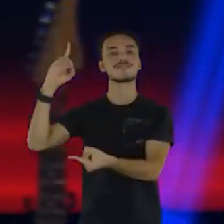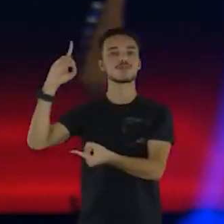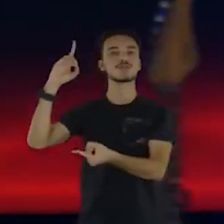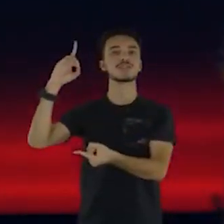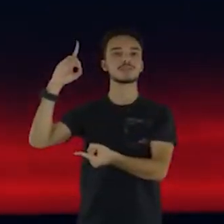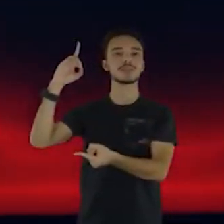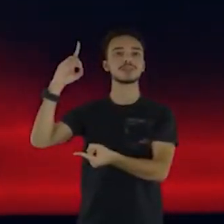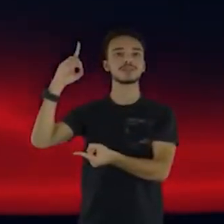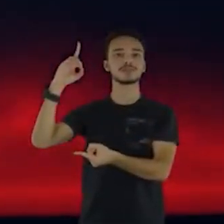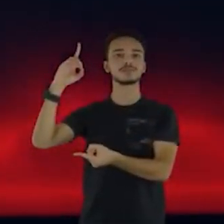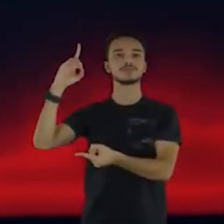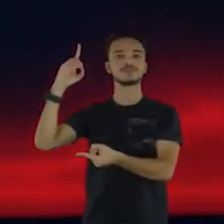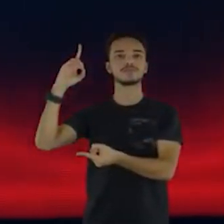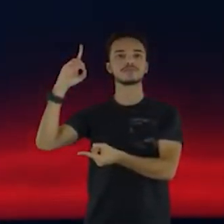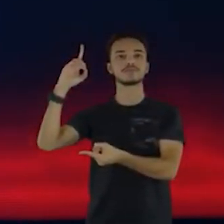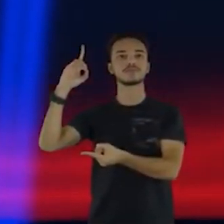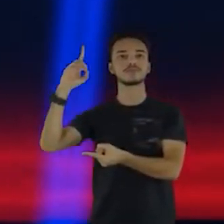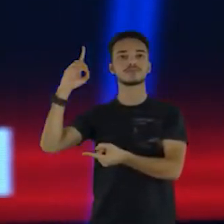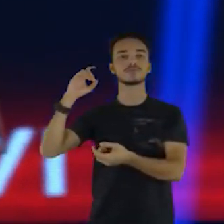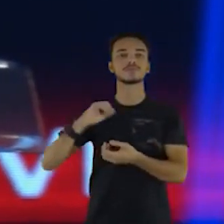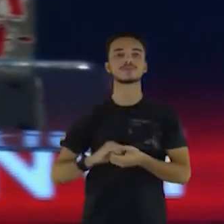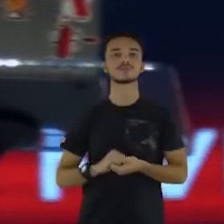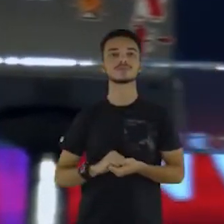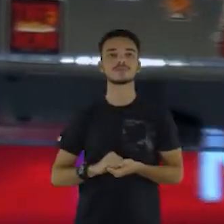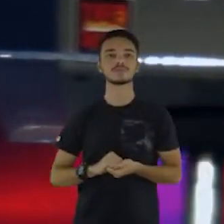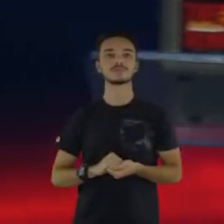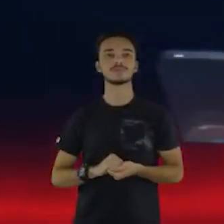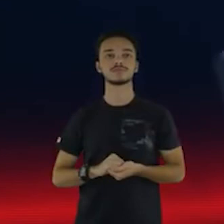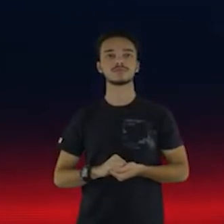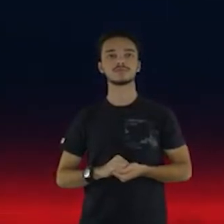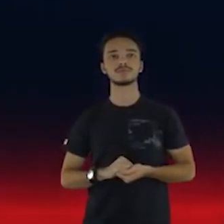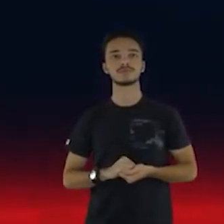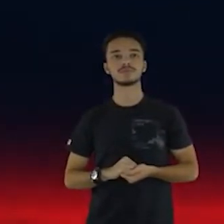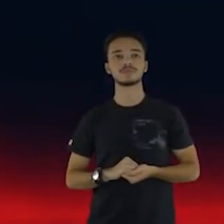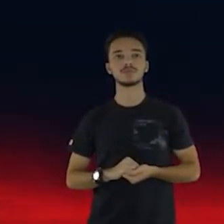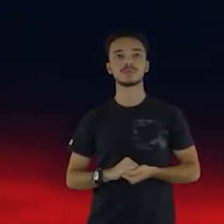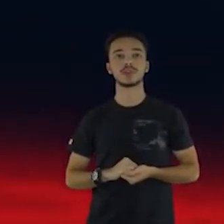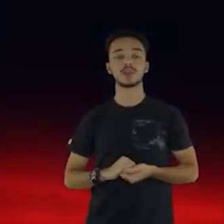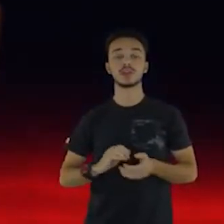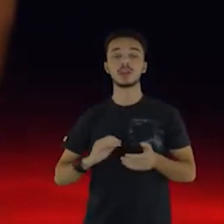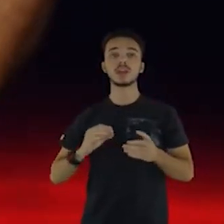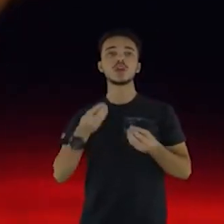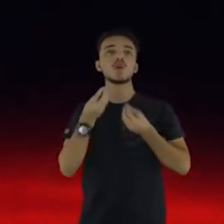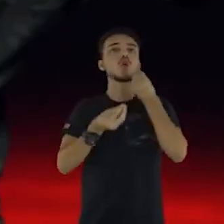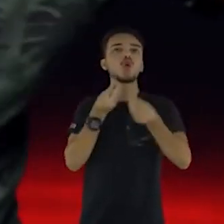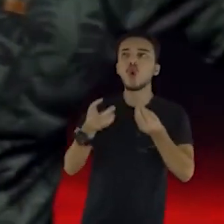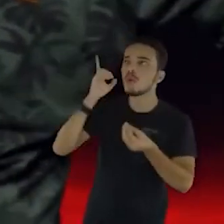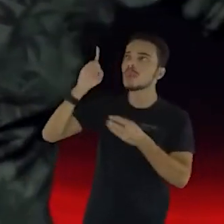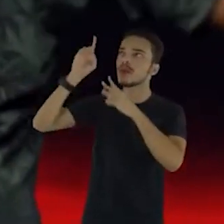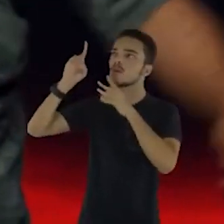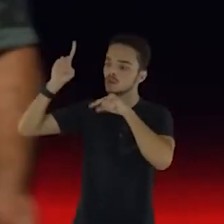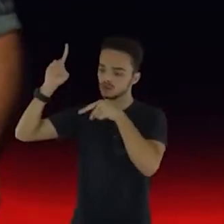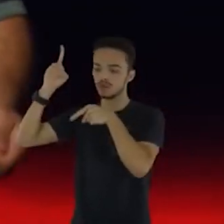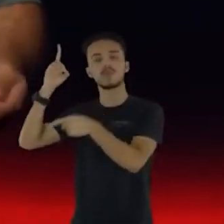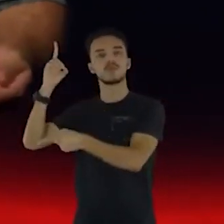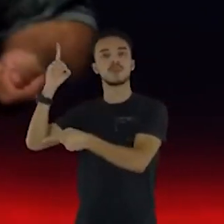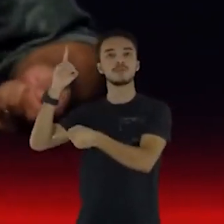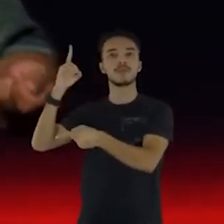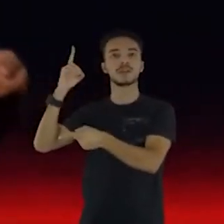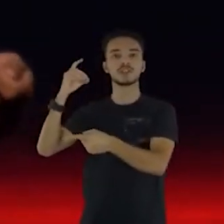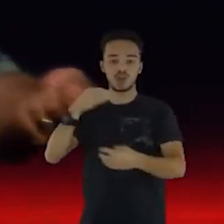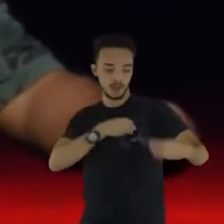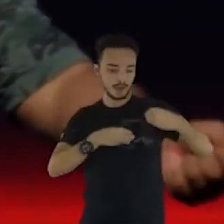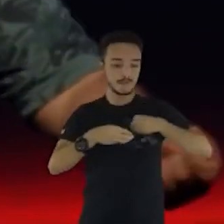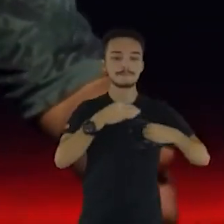E a gente só consegue comer uma comida sólida quando a gente deixa de pecar a todo momento, porque todas as vezes que a gente peca,